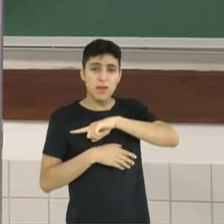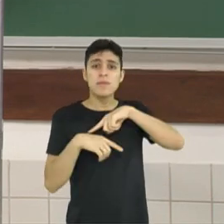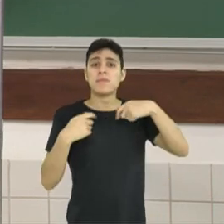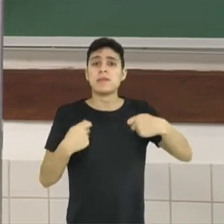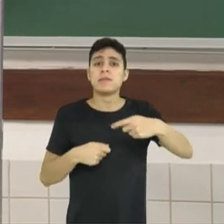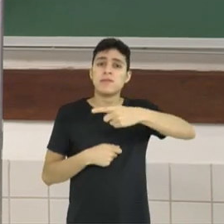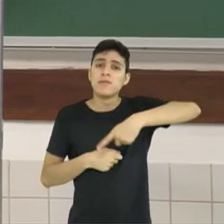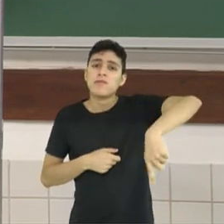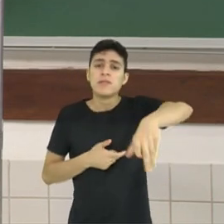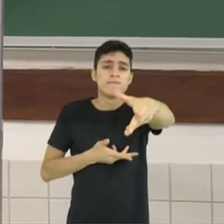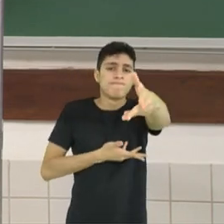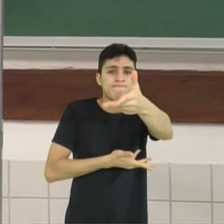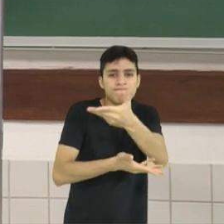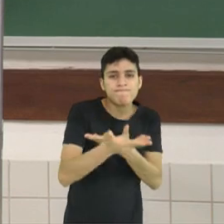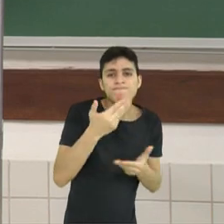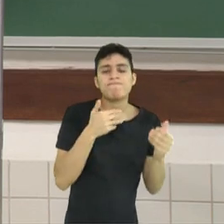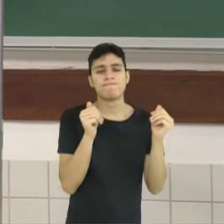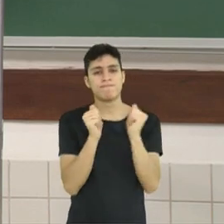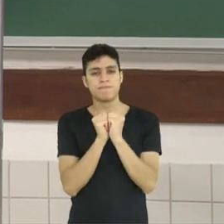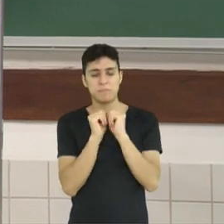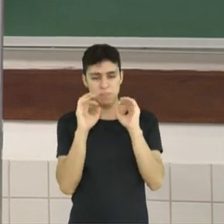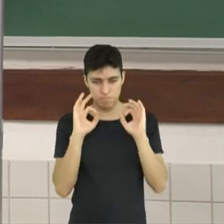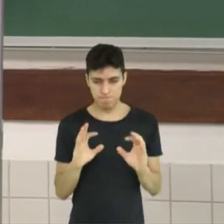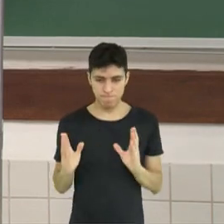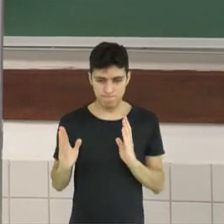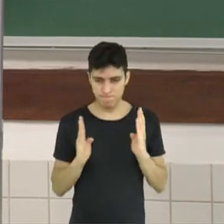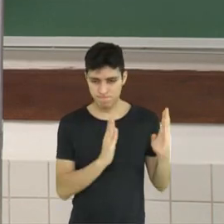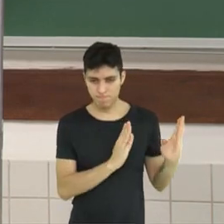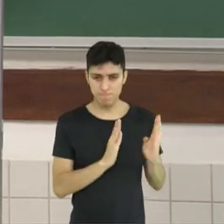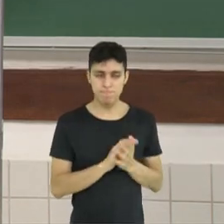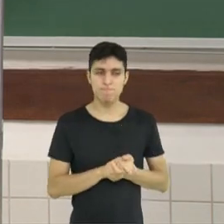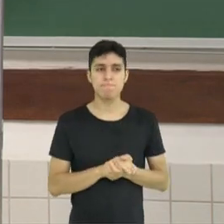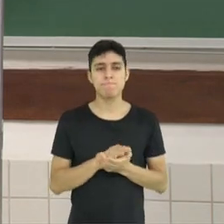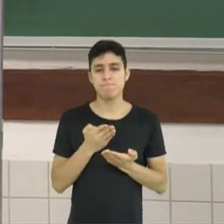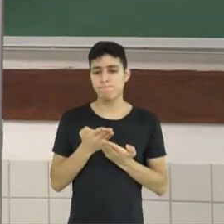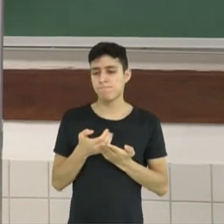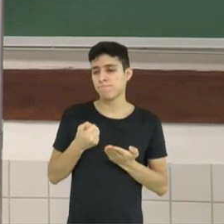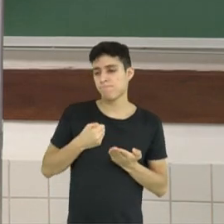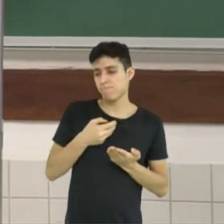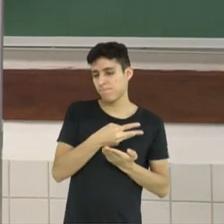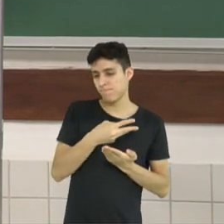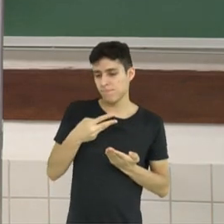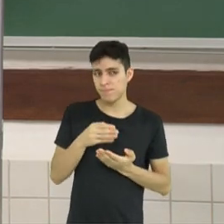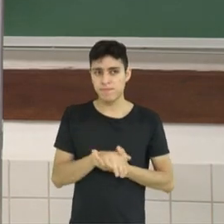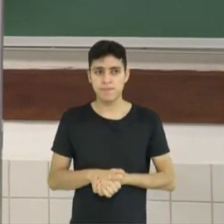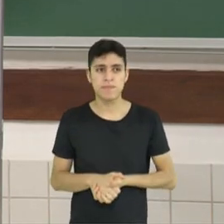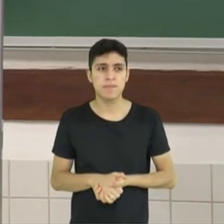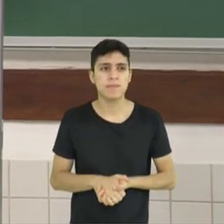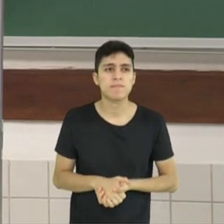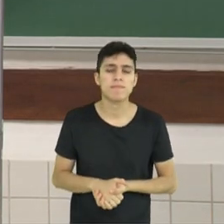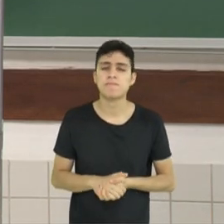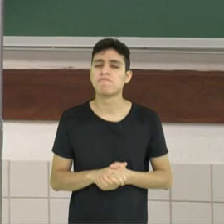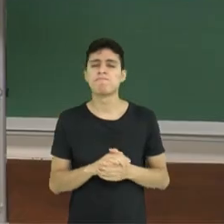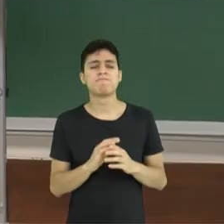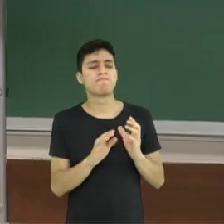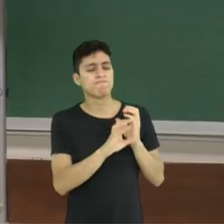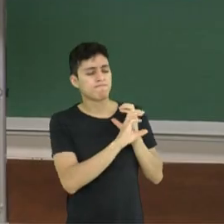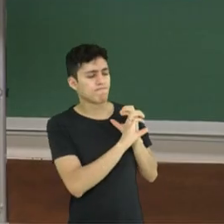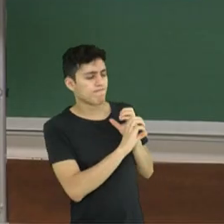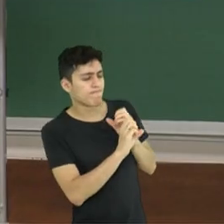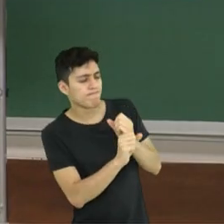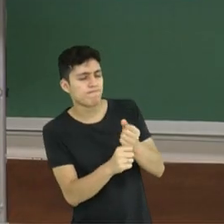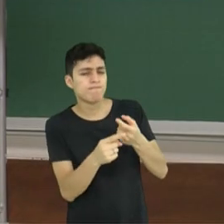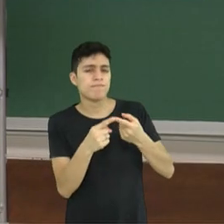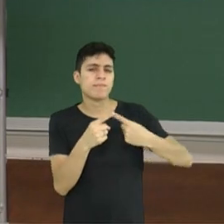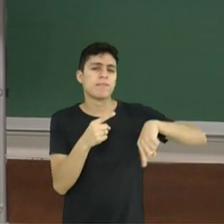interação de vocês tá bom e vamos a nossa aula 33 mas antes disso o que vimos aula